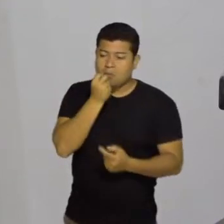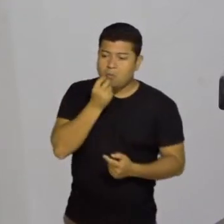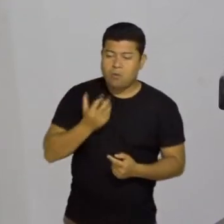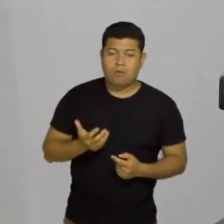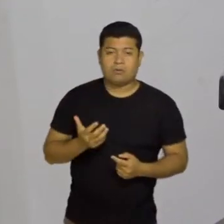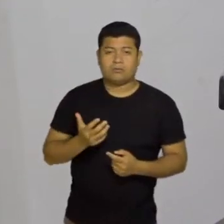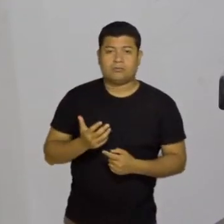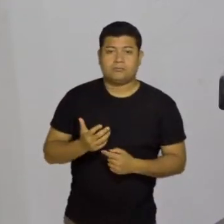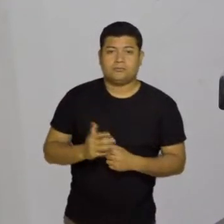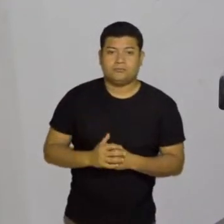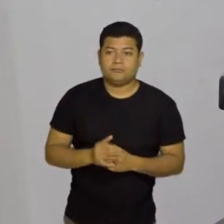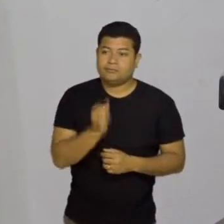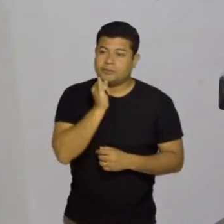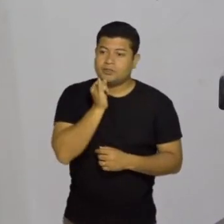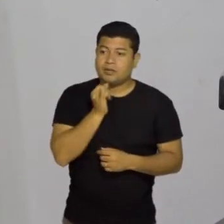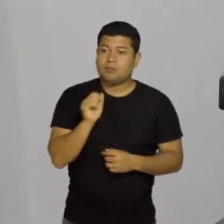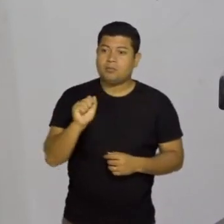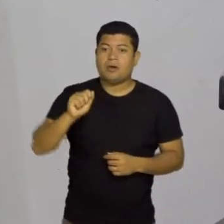A Ana,